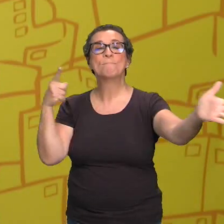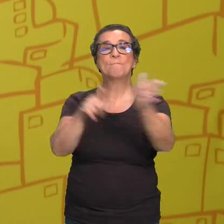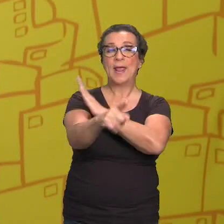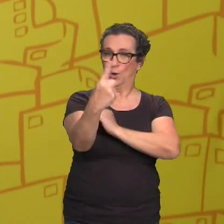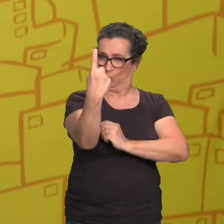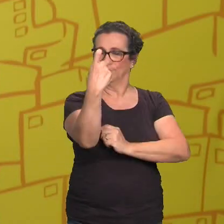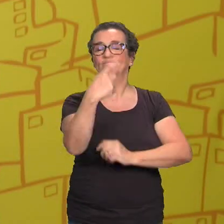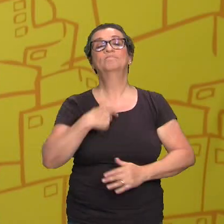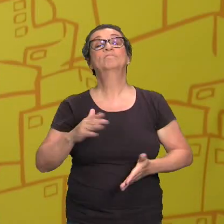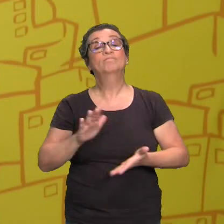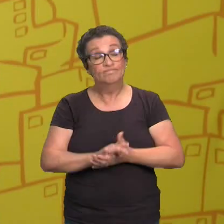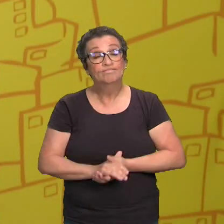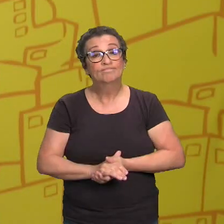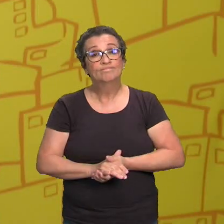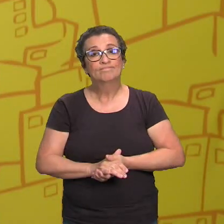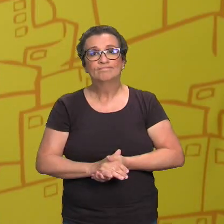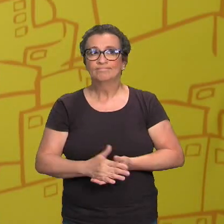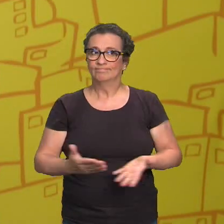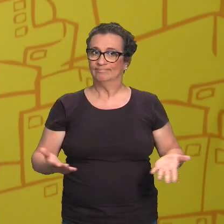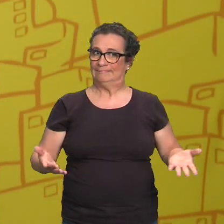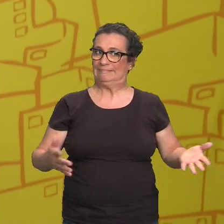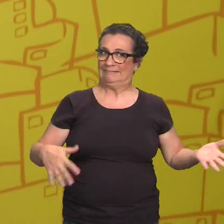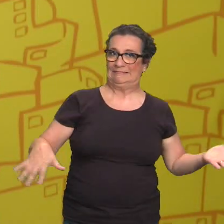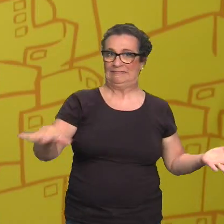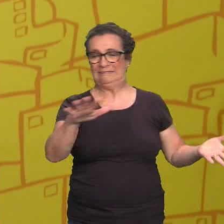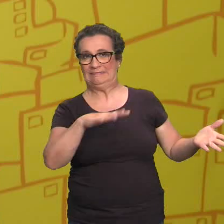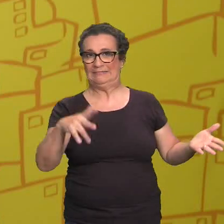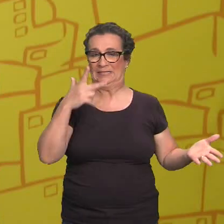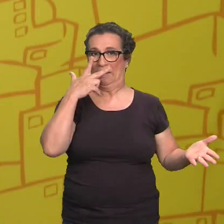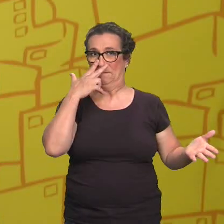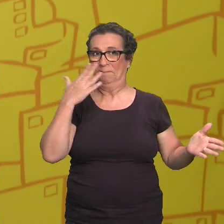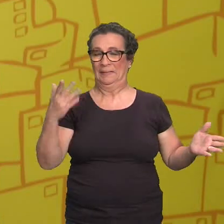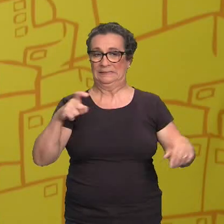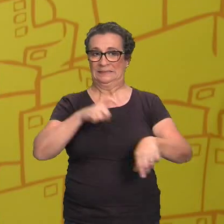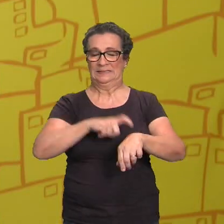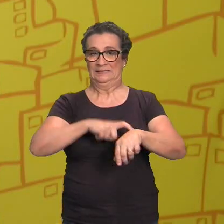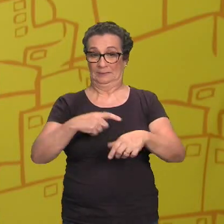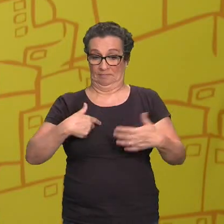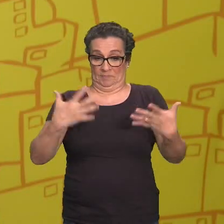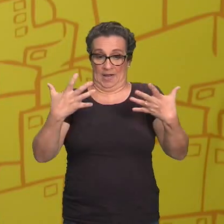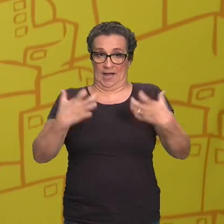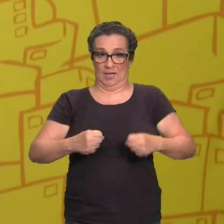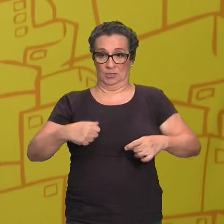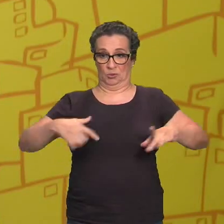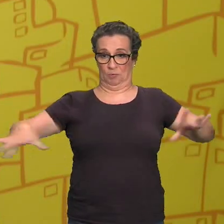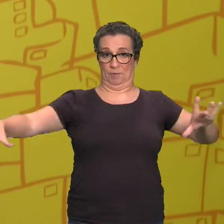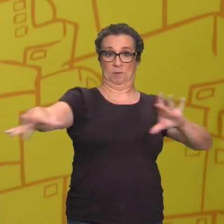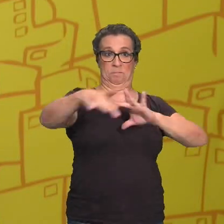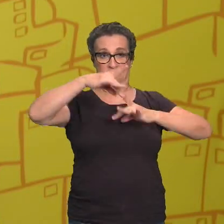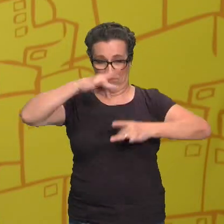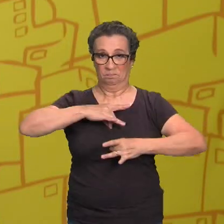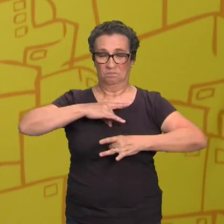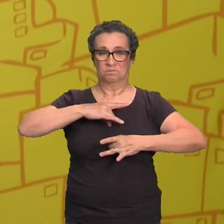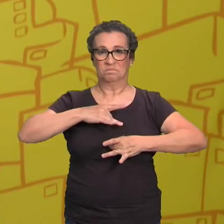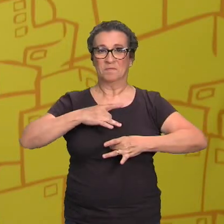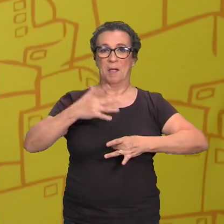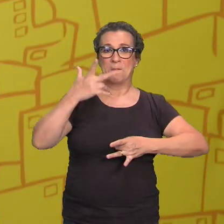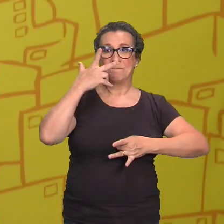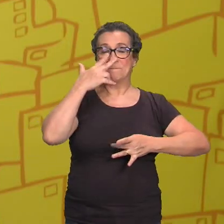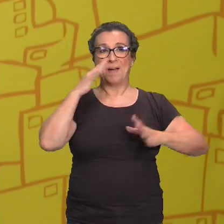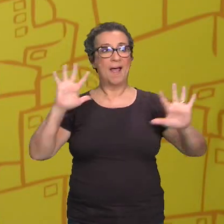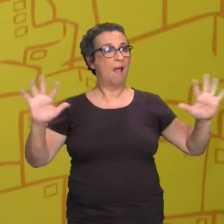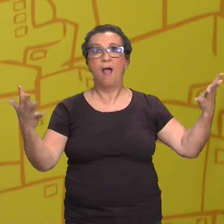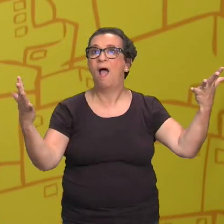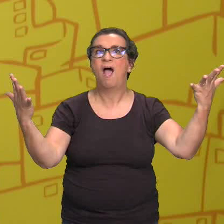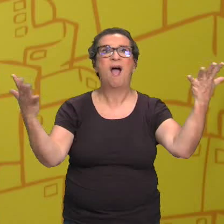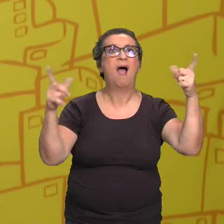a vocês. A essa altura, precisamente, porque assumira o momento do grupo, o clima era mais